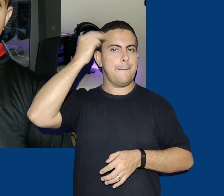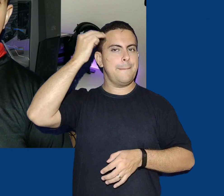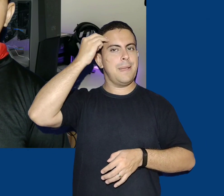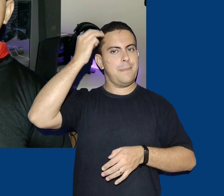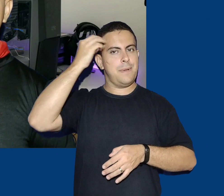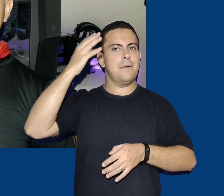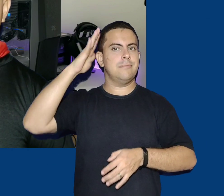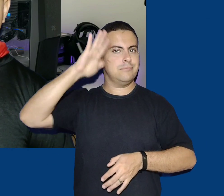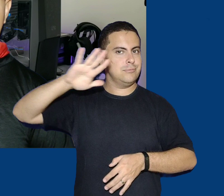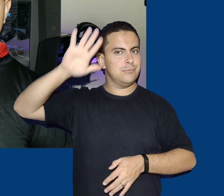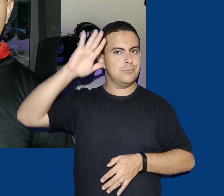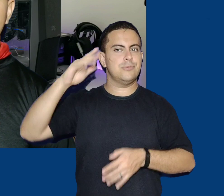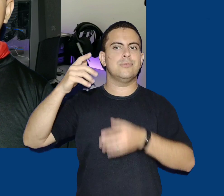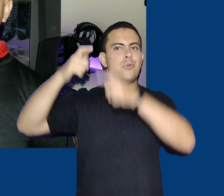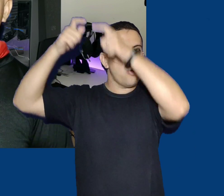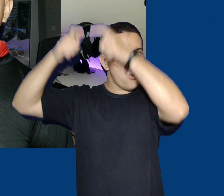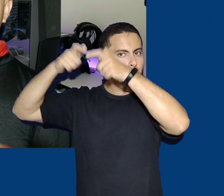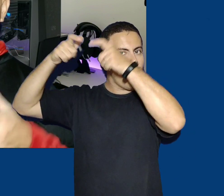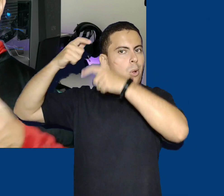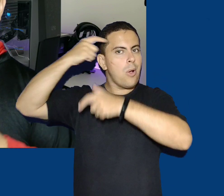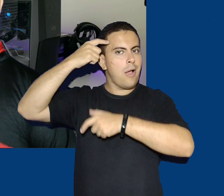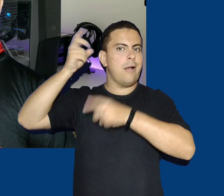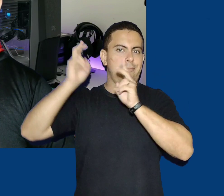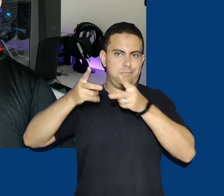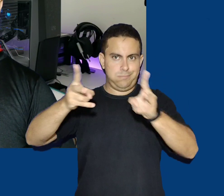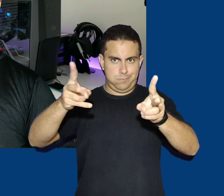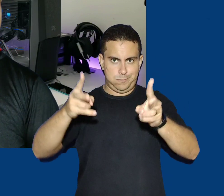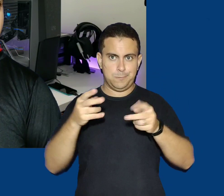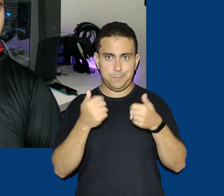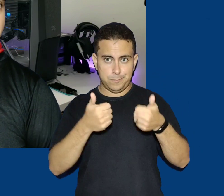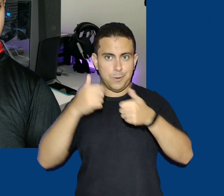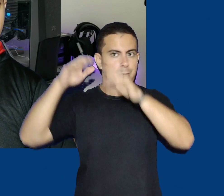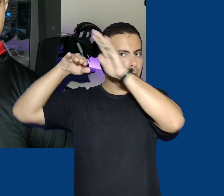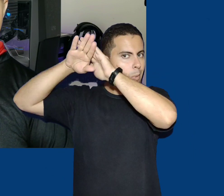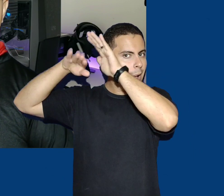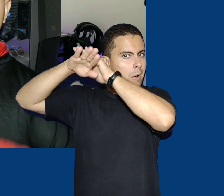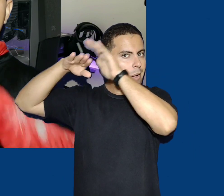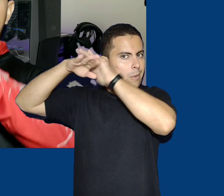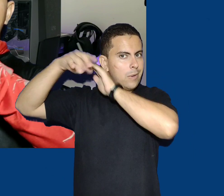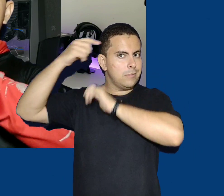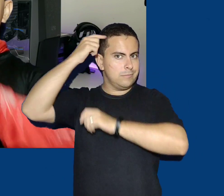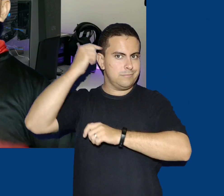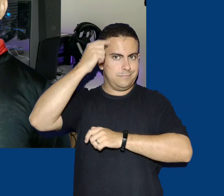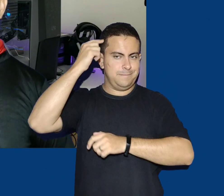memória, que é o mesmo sinal aqui, o mesmo local aqui, que é tudo guardando.